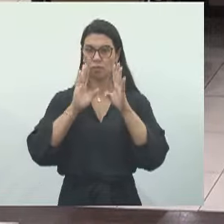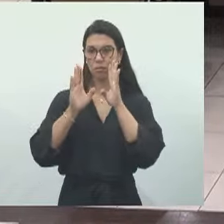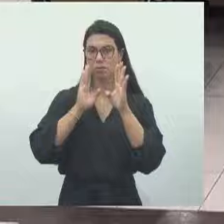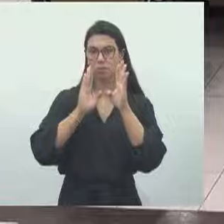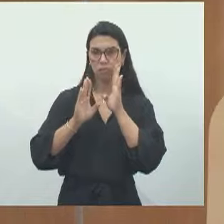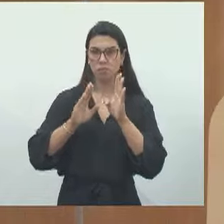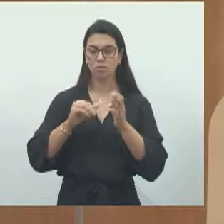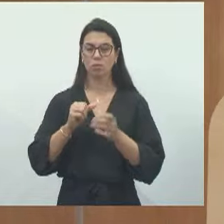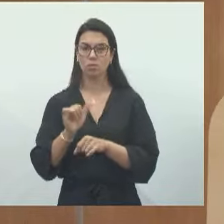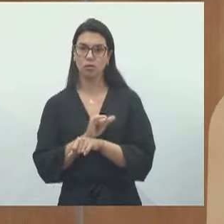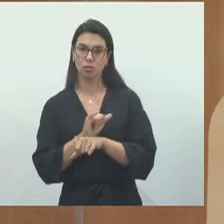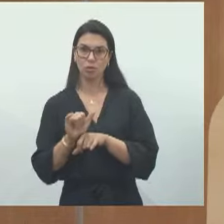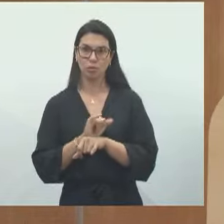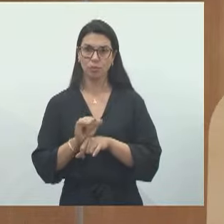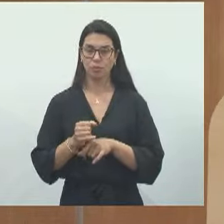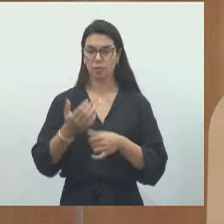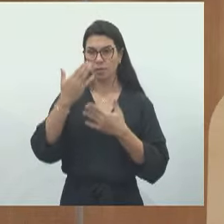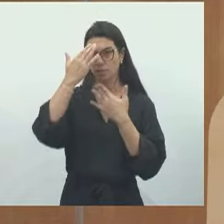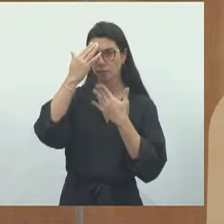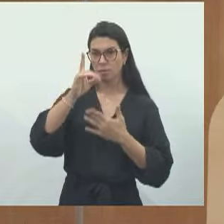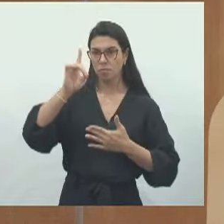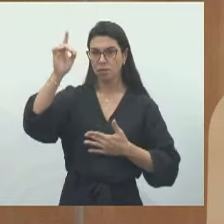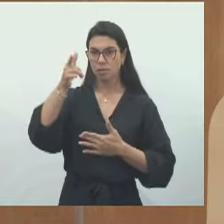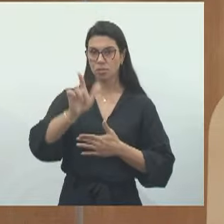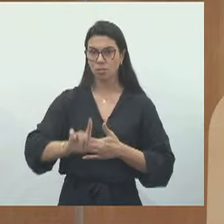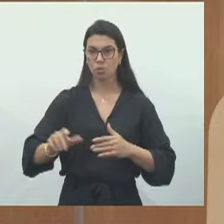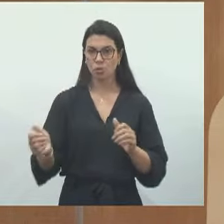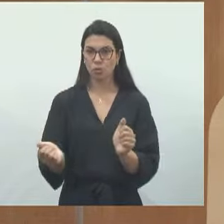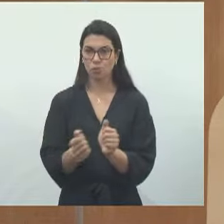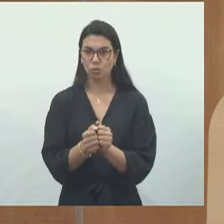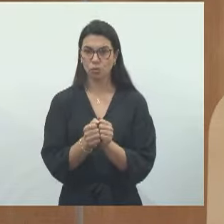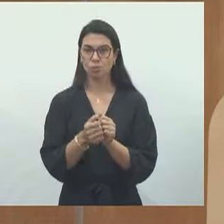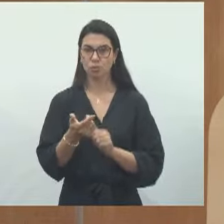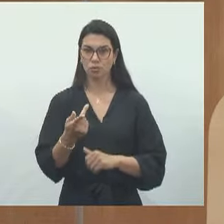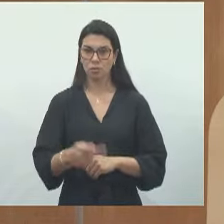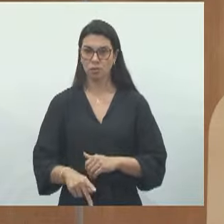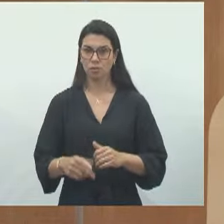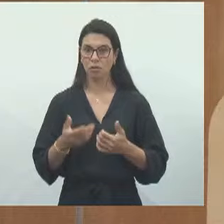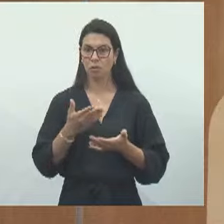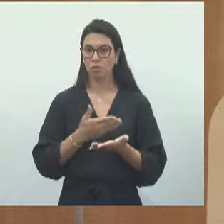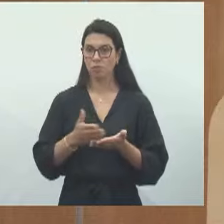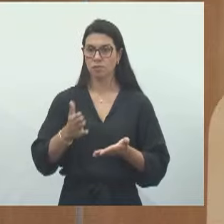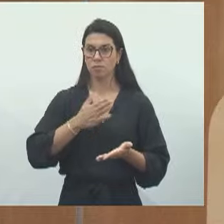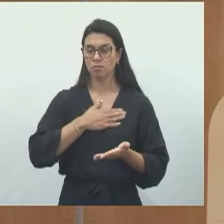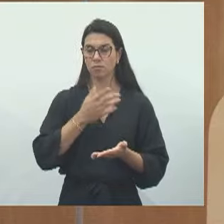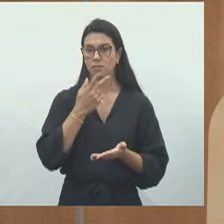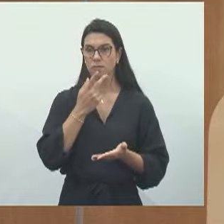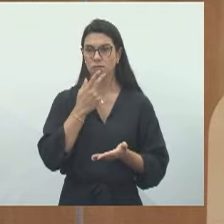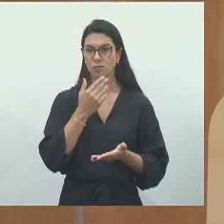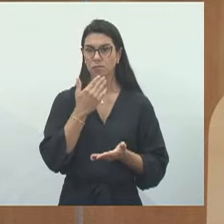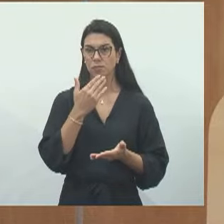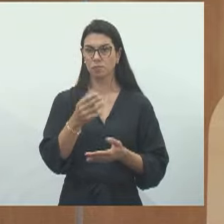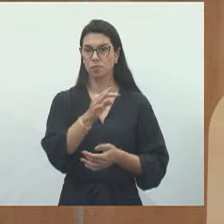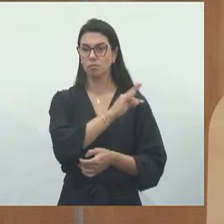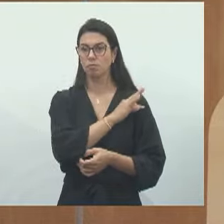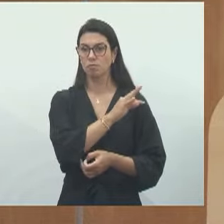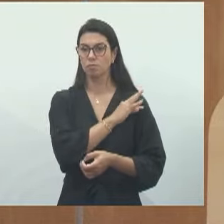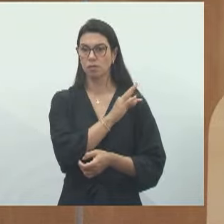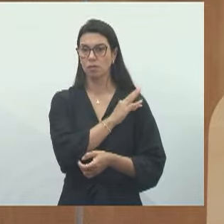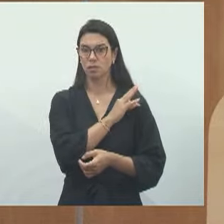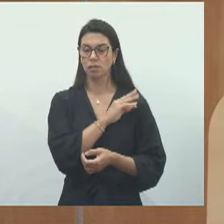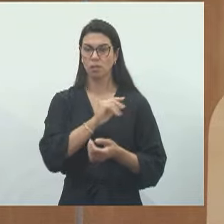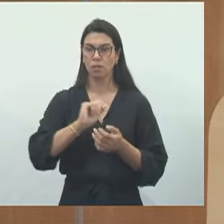Facebook. Agradecemos a Deus por mais o dia de hoje de estarmos aqui. Começo aqui a minha fala no dia de hoje, já pedindo para a técnica colocar